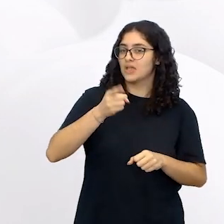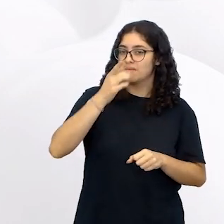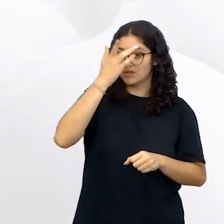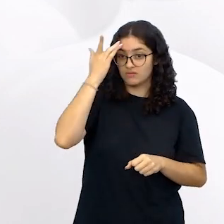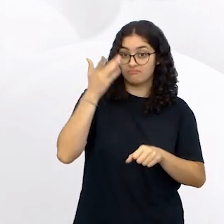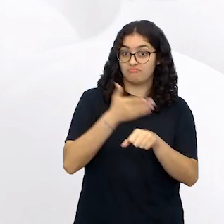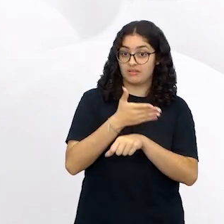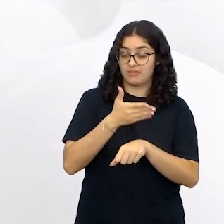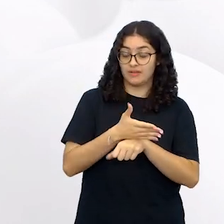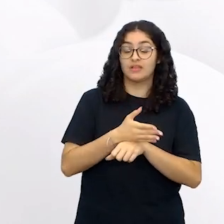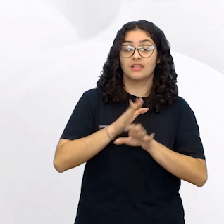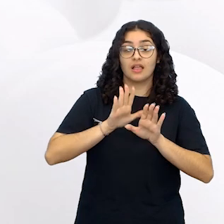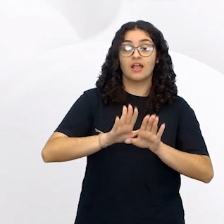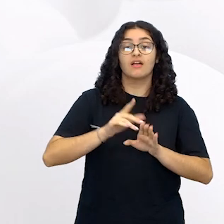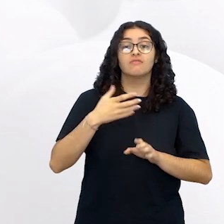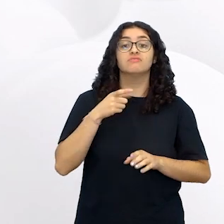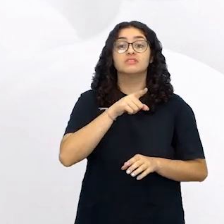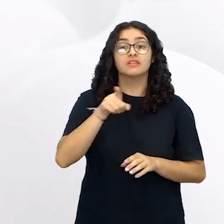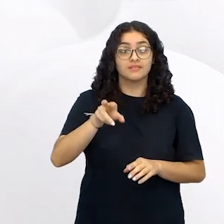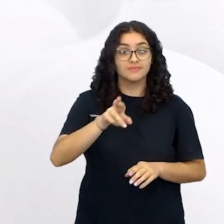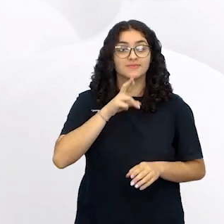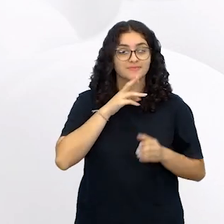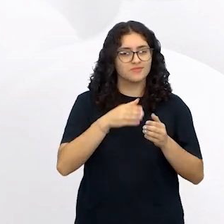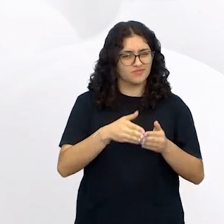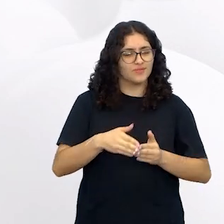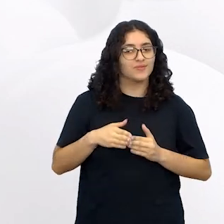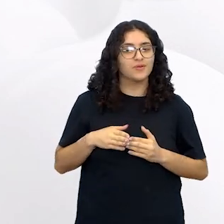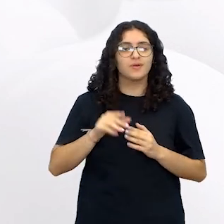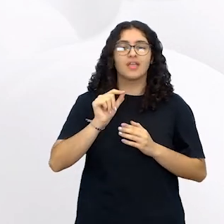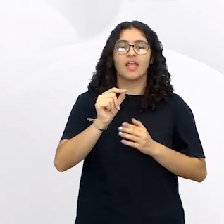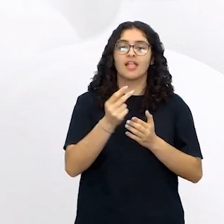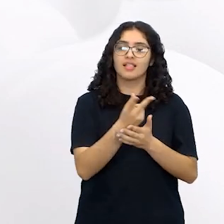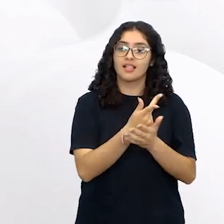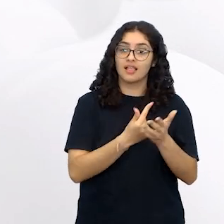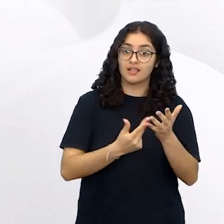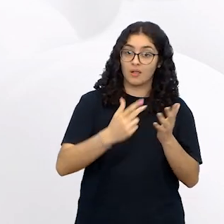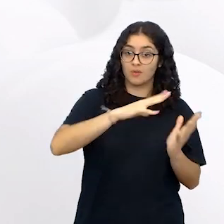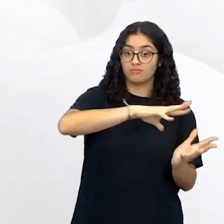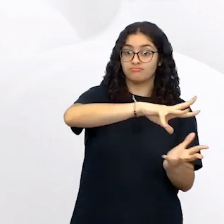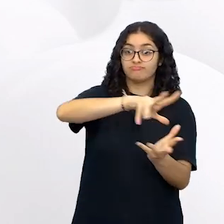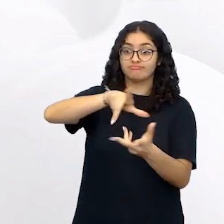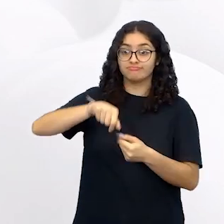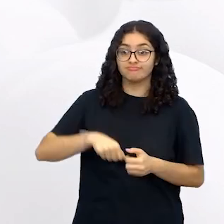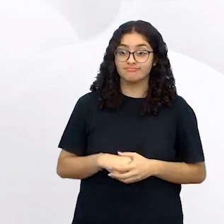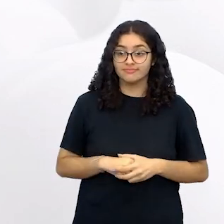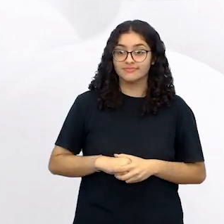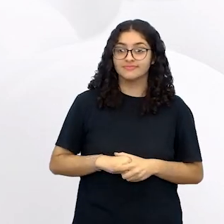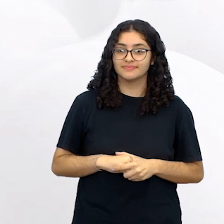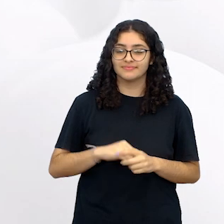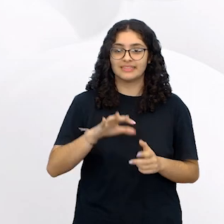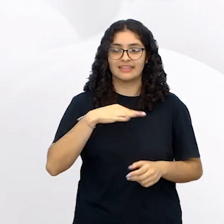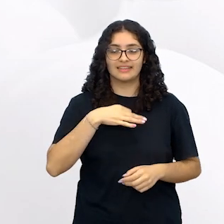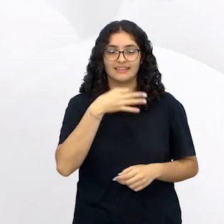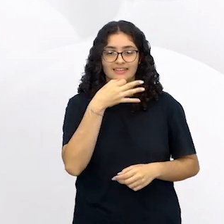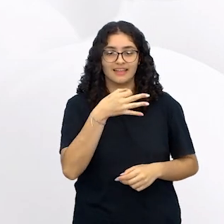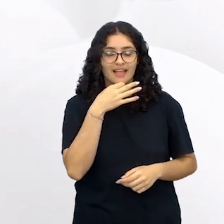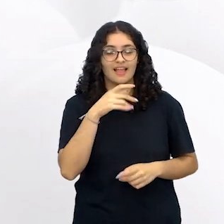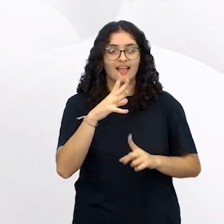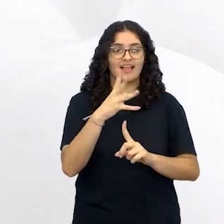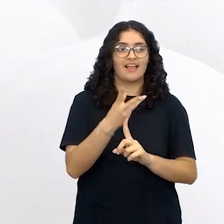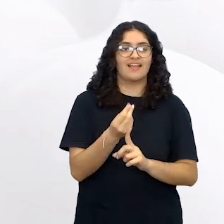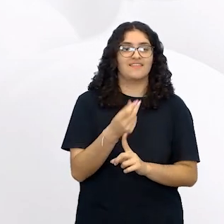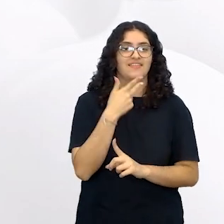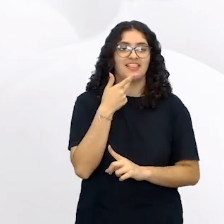Eu quero que vocês respondam aí. O que é o desenho universal? Aí quer ver que vai vir um piadista de arte, vai falar